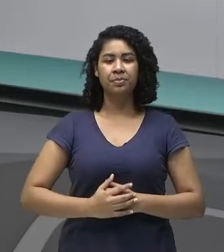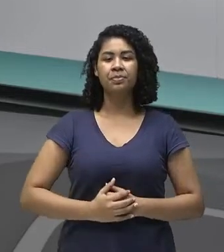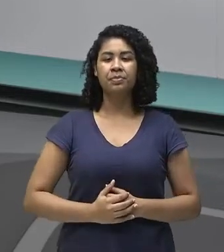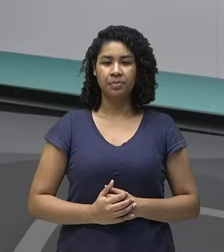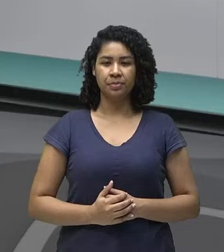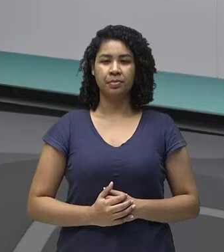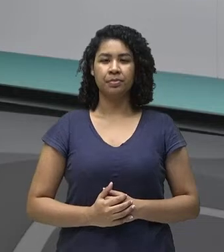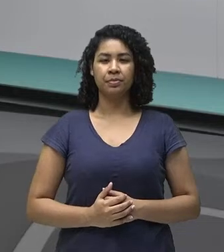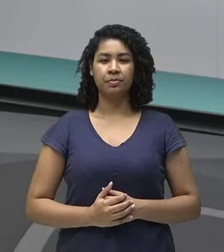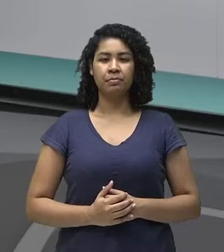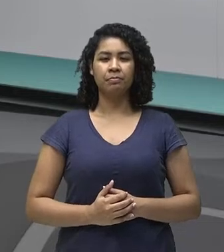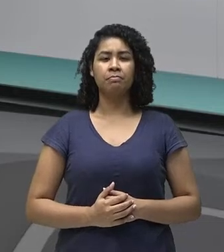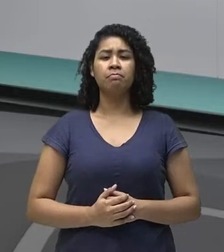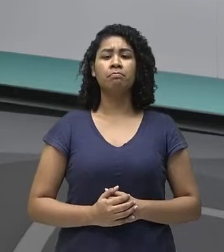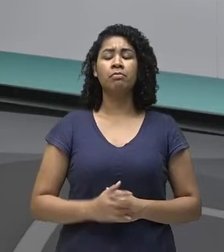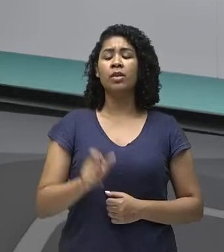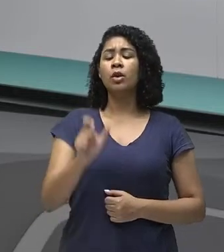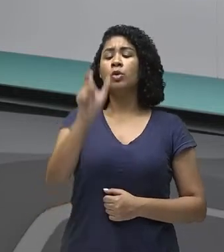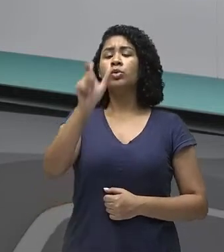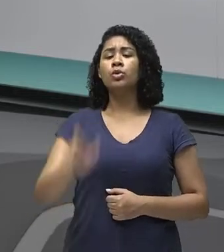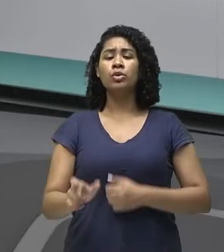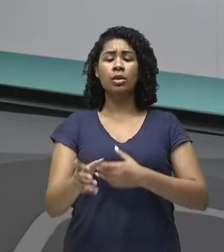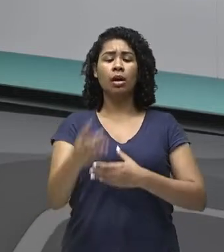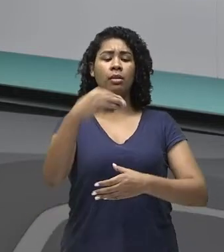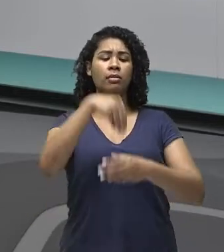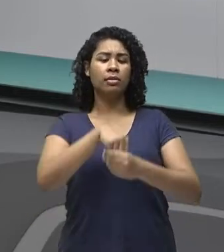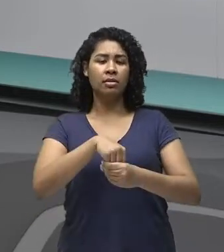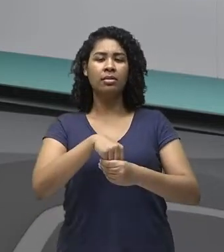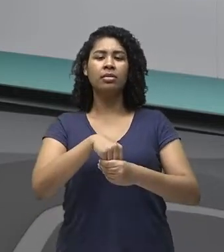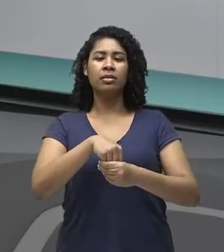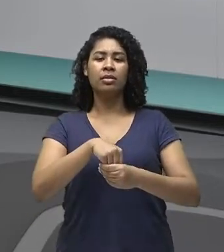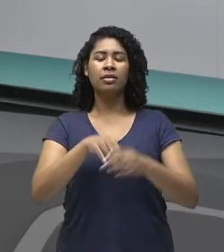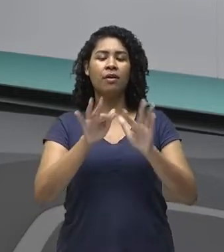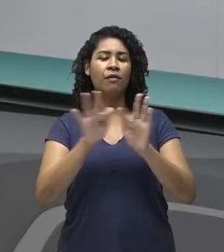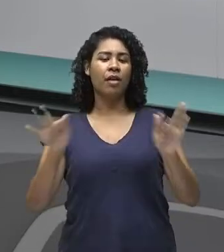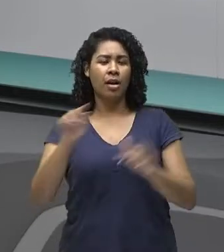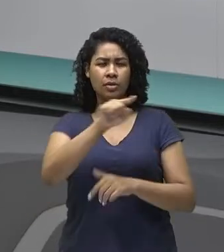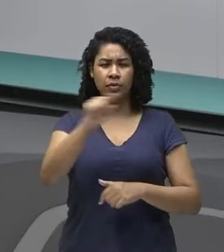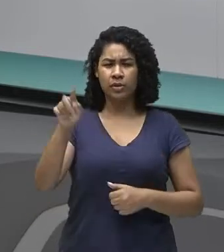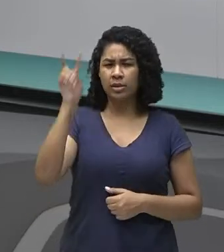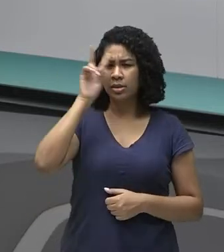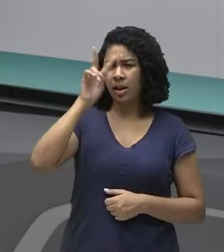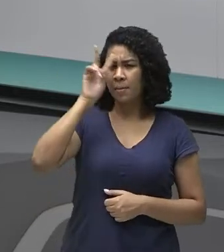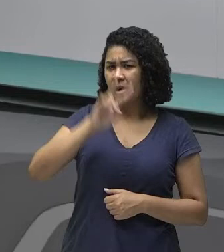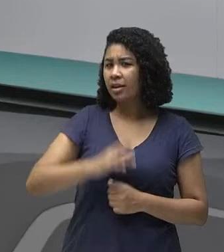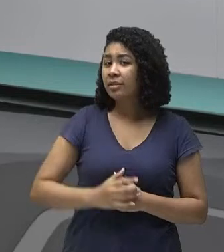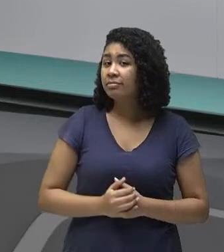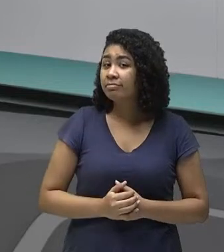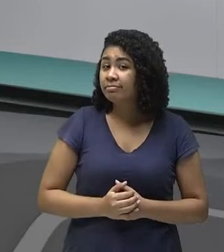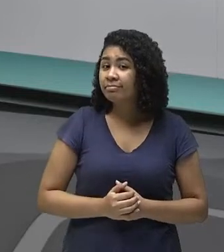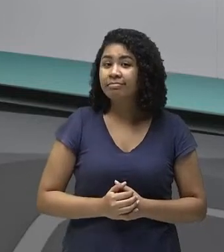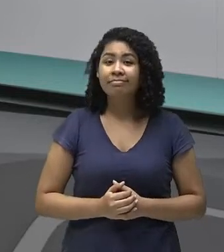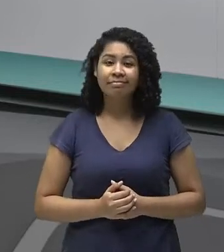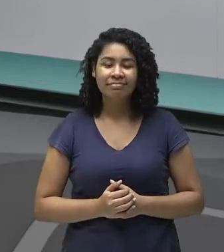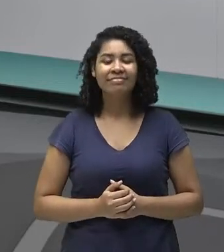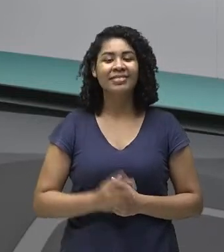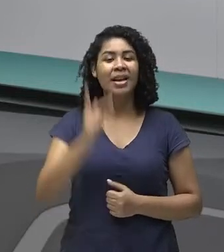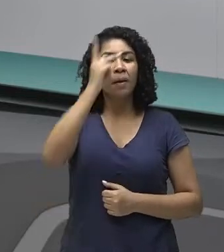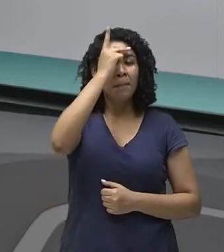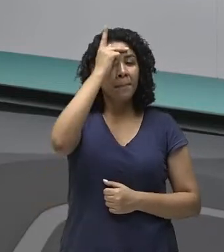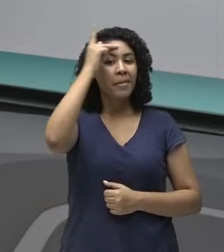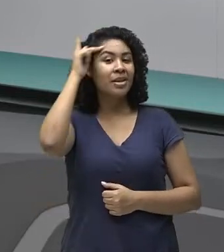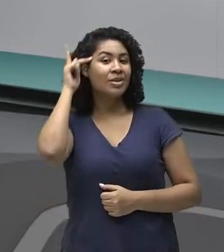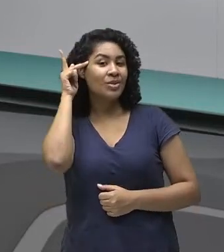né? Quem é o sujeito da frase, hein, pessoal? Bora ver se vocês lembram. Do you remember who is the subject? É a pessoa